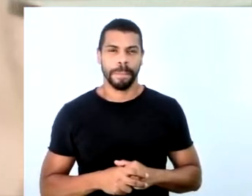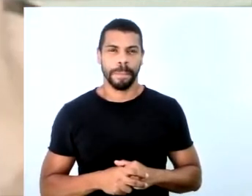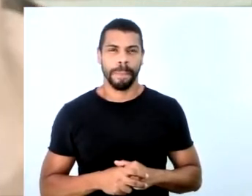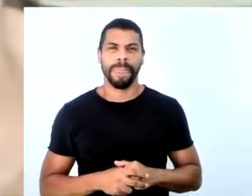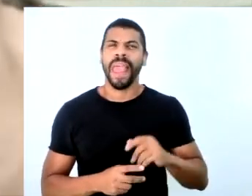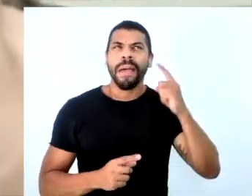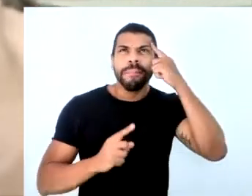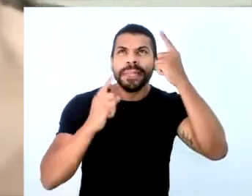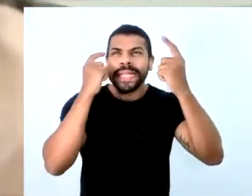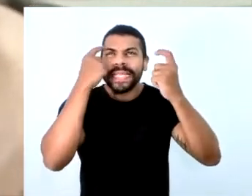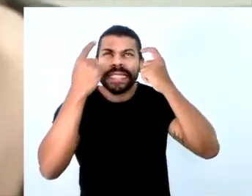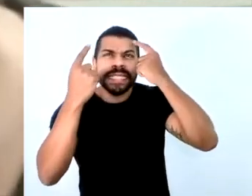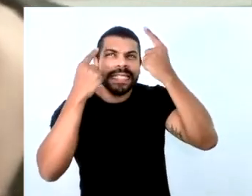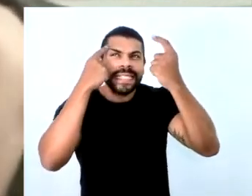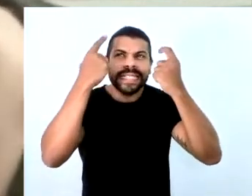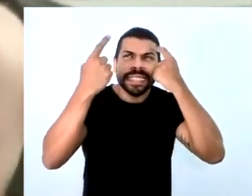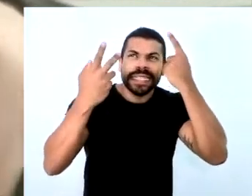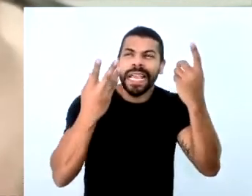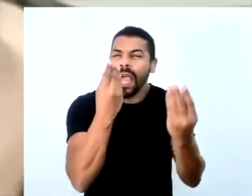né? Mas